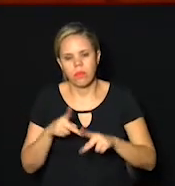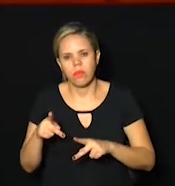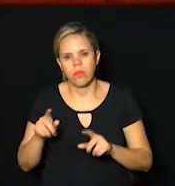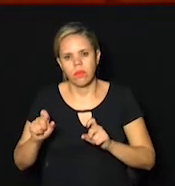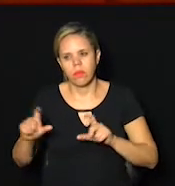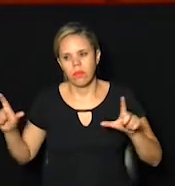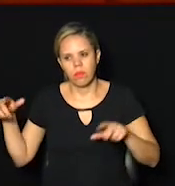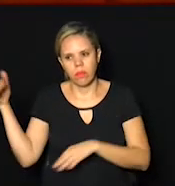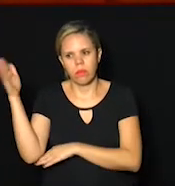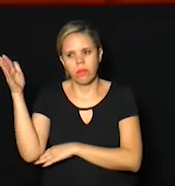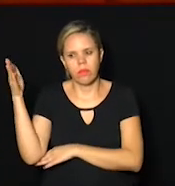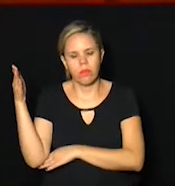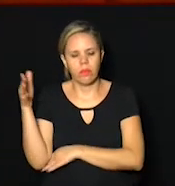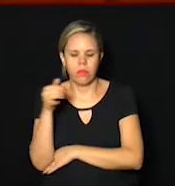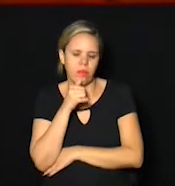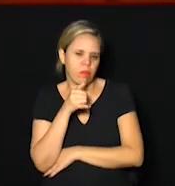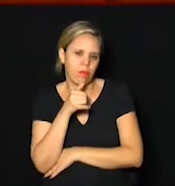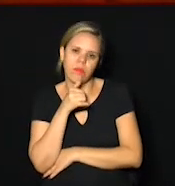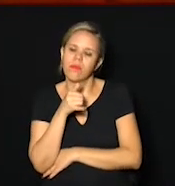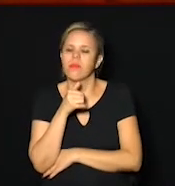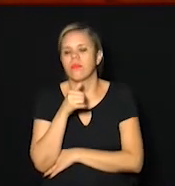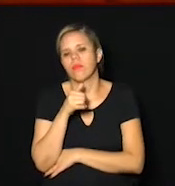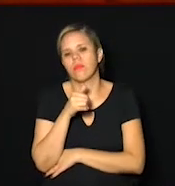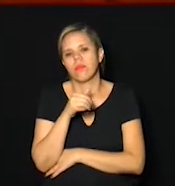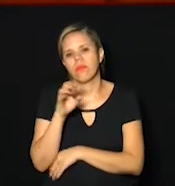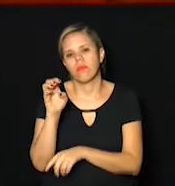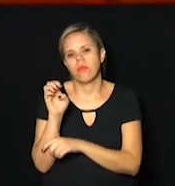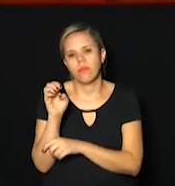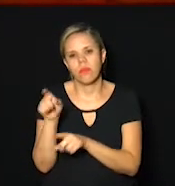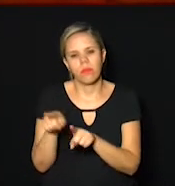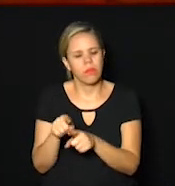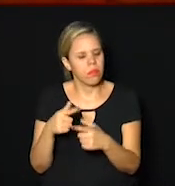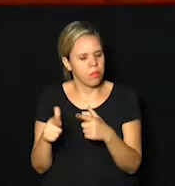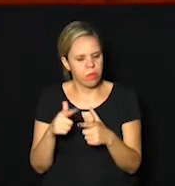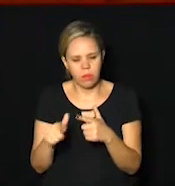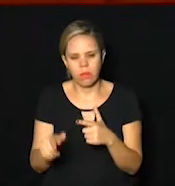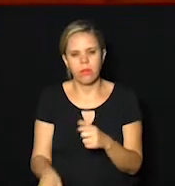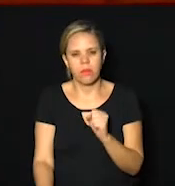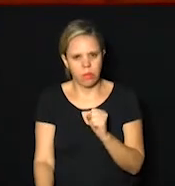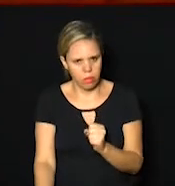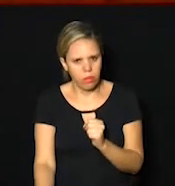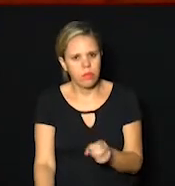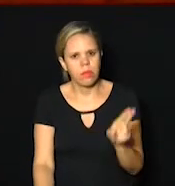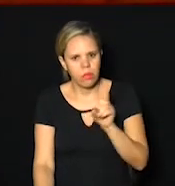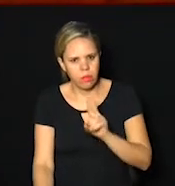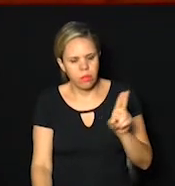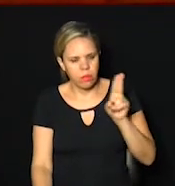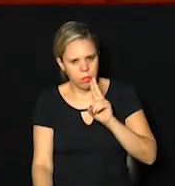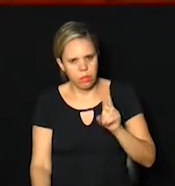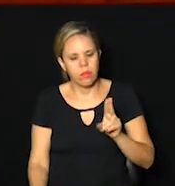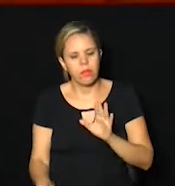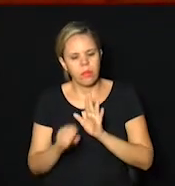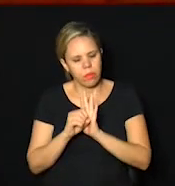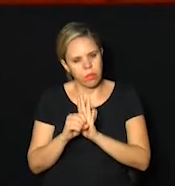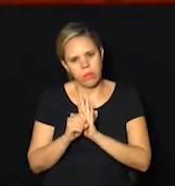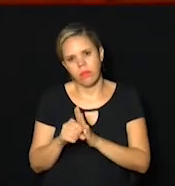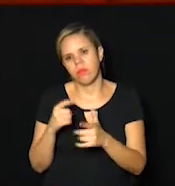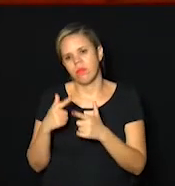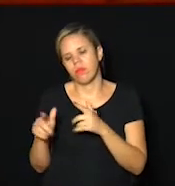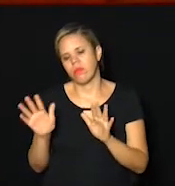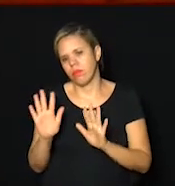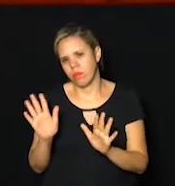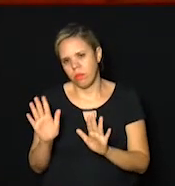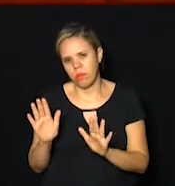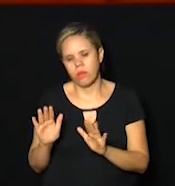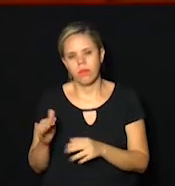né? Eleição para os estados e tal, não tem problema. Você pode utilizar o símbolo. Eu estou falando de